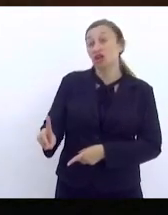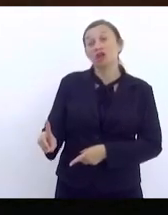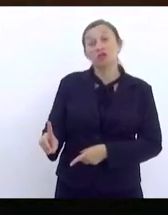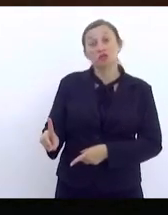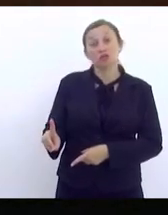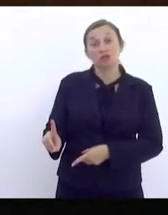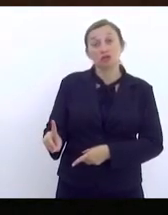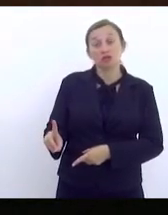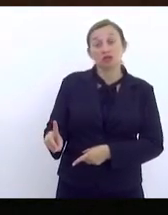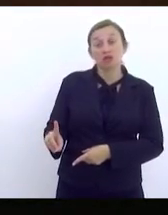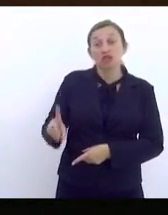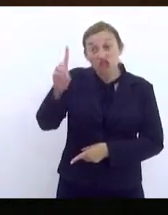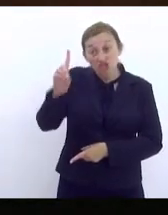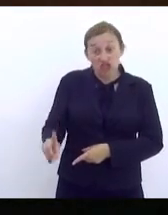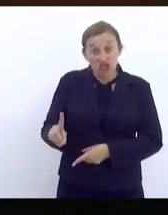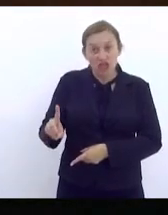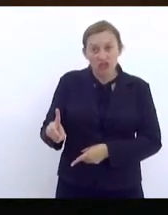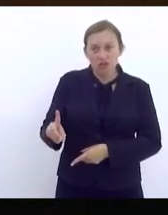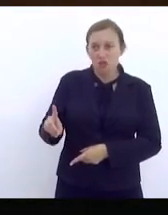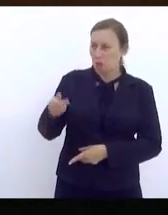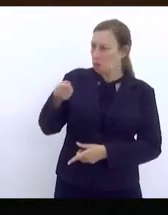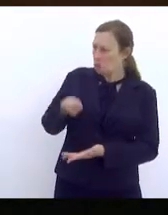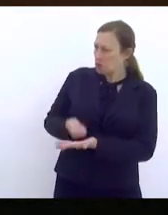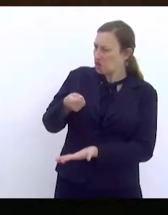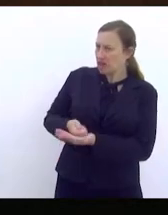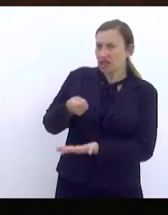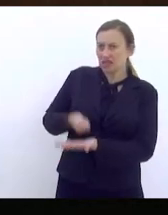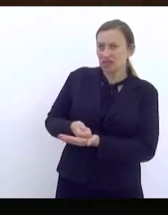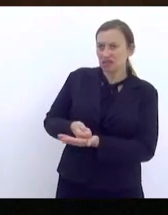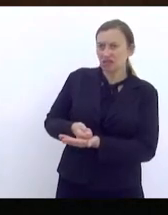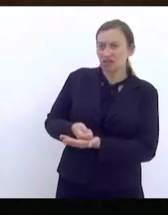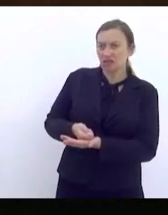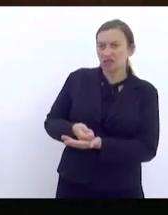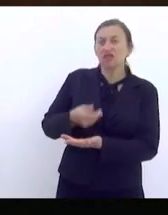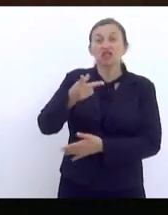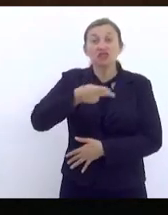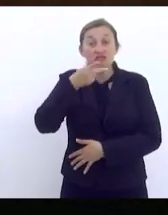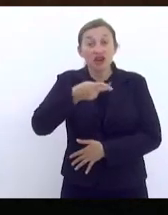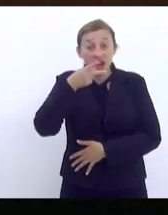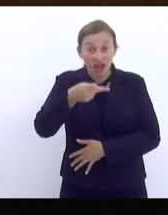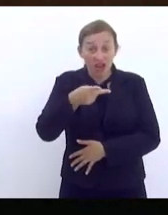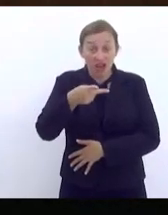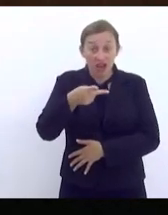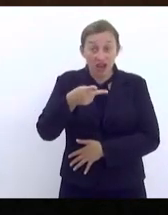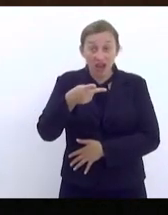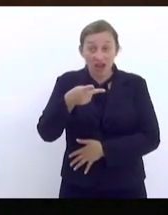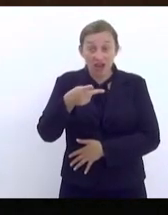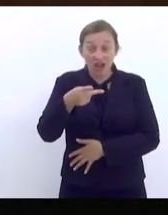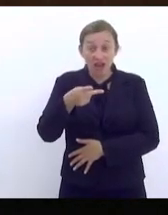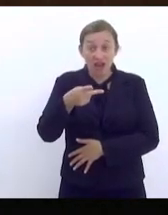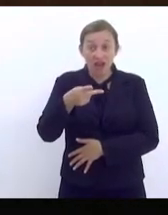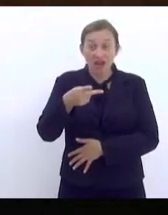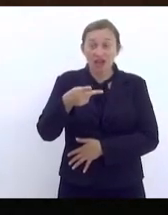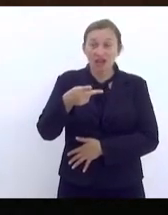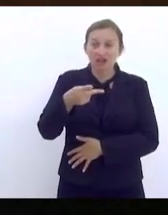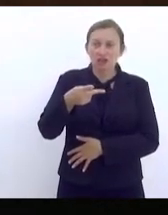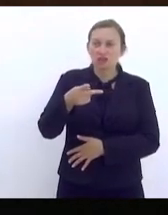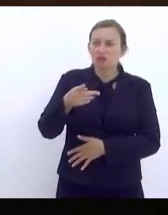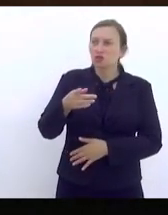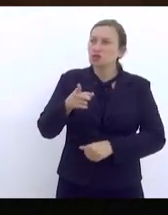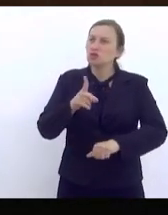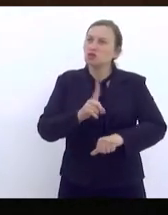mais ainda tenho direito e tem o dever de se posicionar política ideologicamente Quando